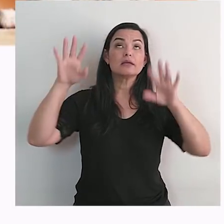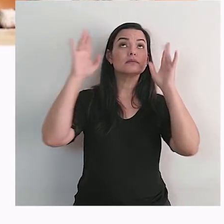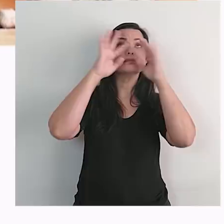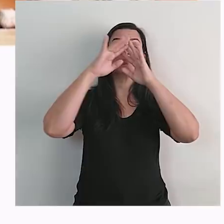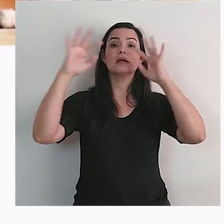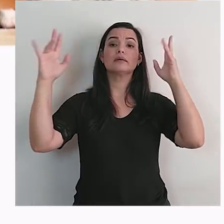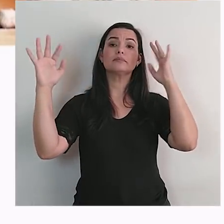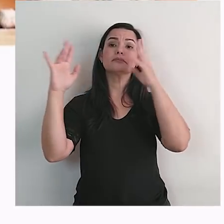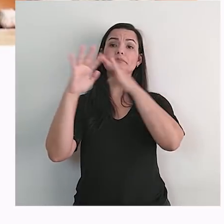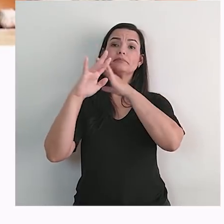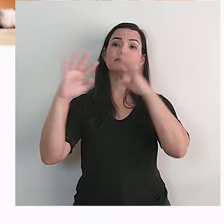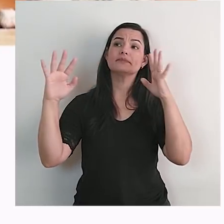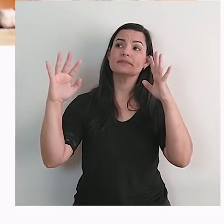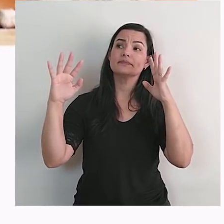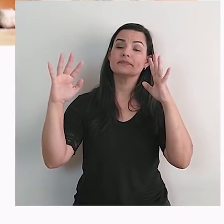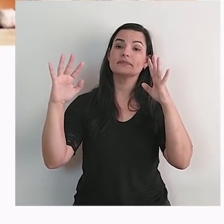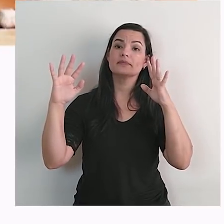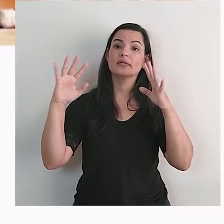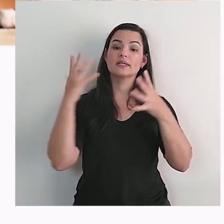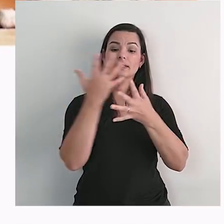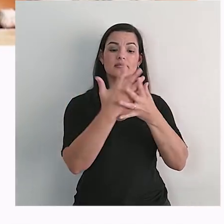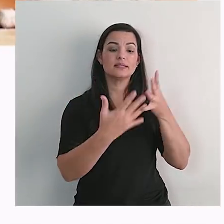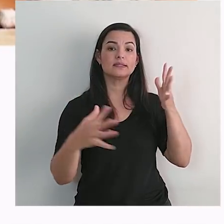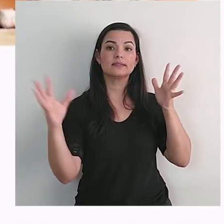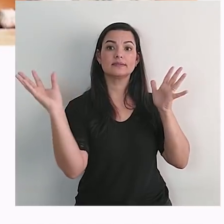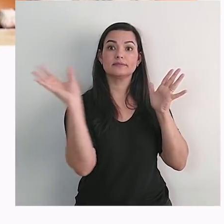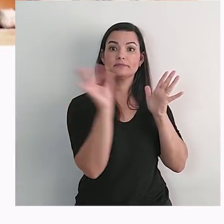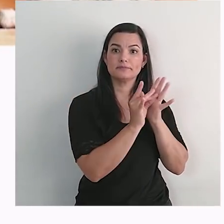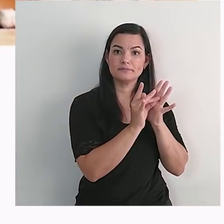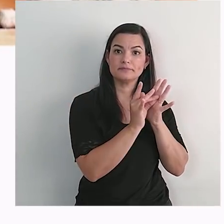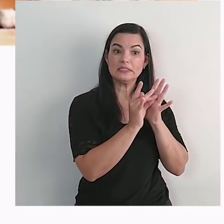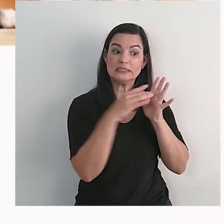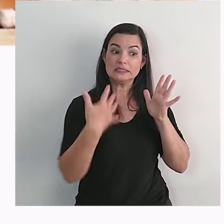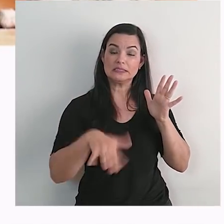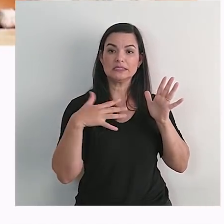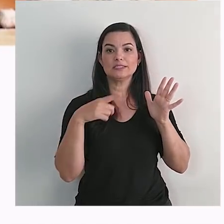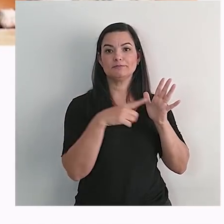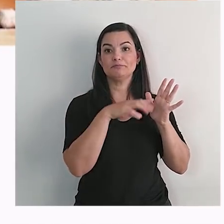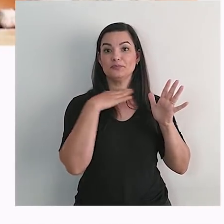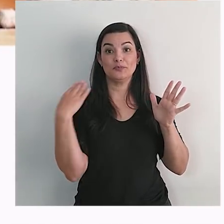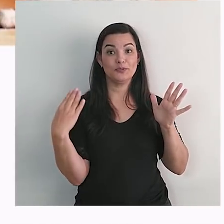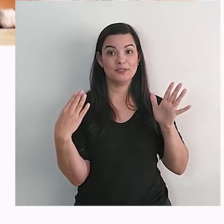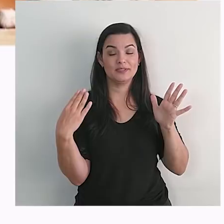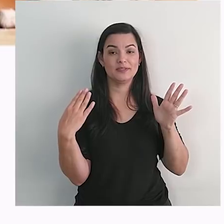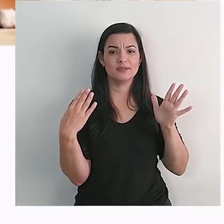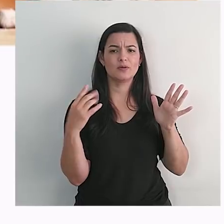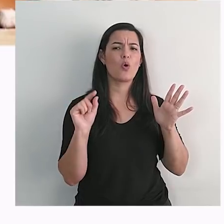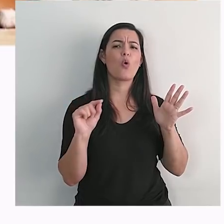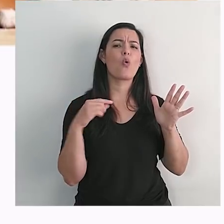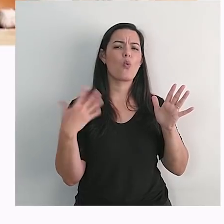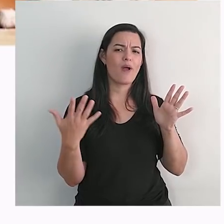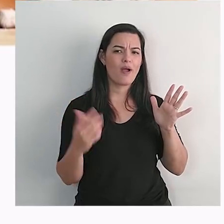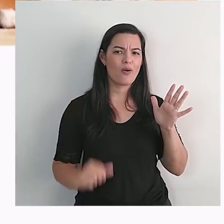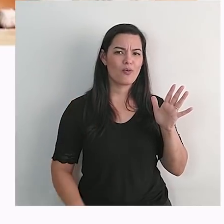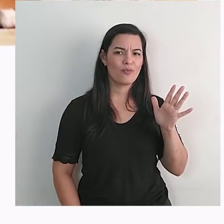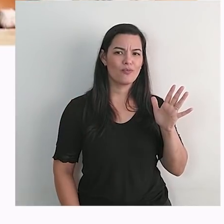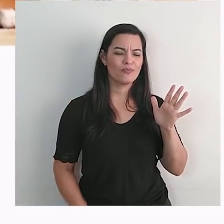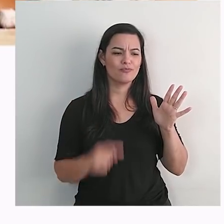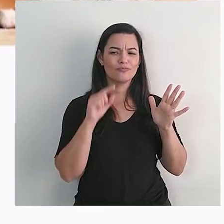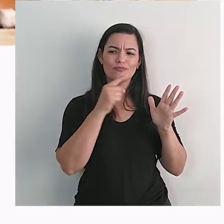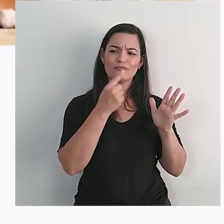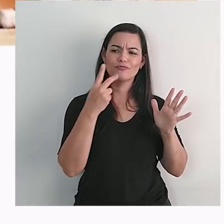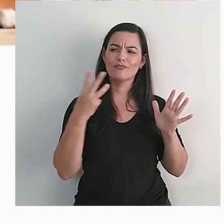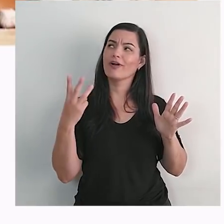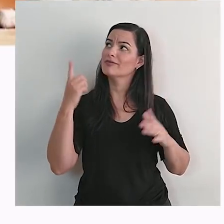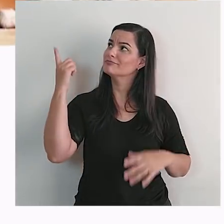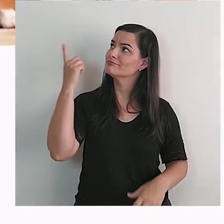teia da aranha e virou um belo ensopado. Tente descobrir Quem foi o coitado? Na tela